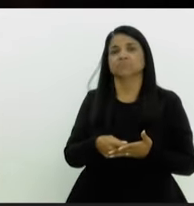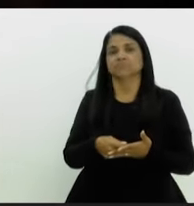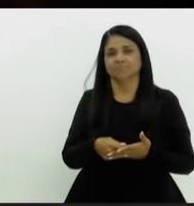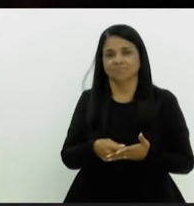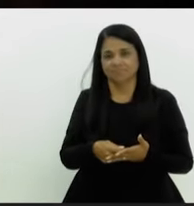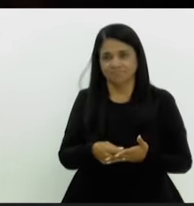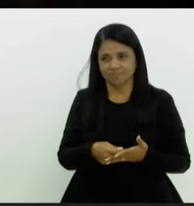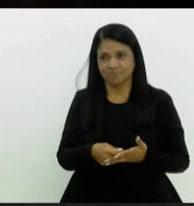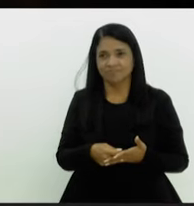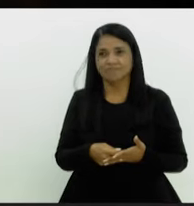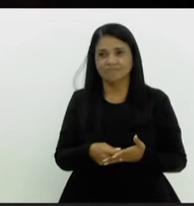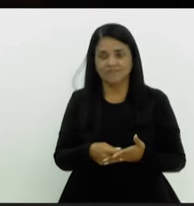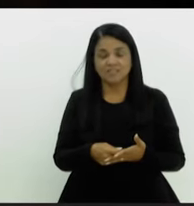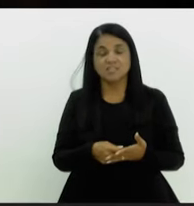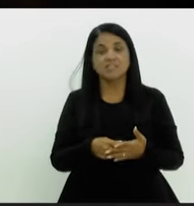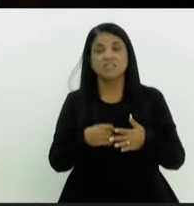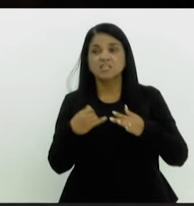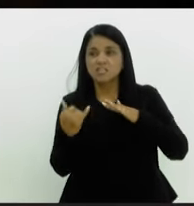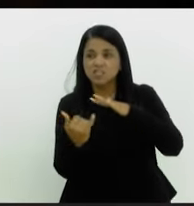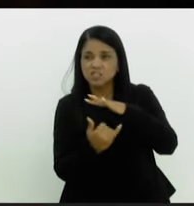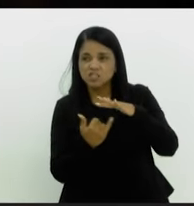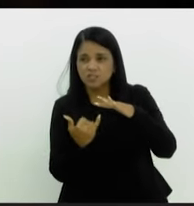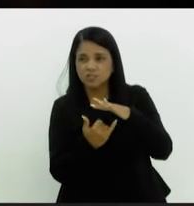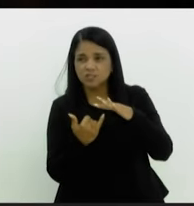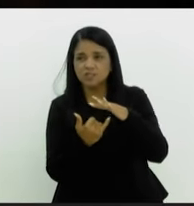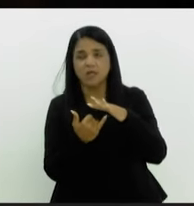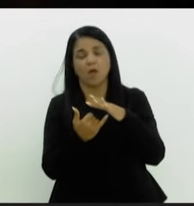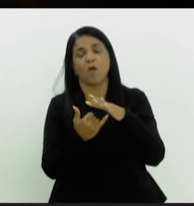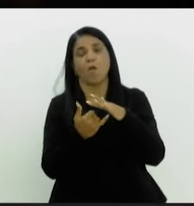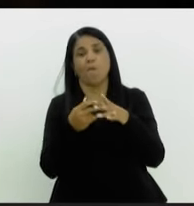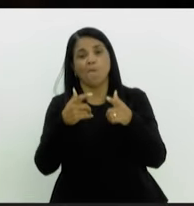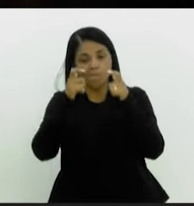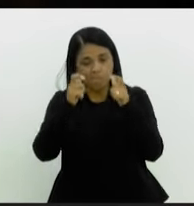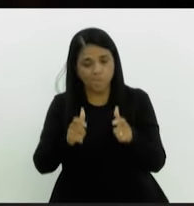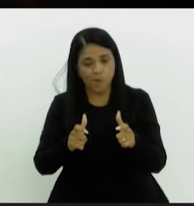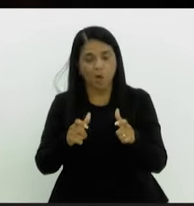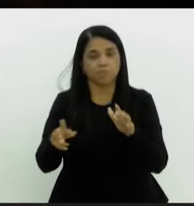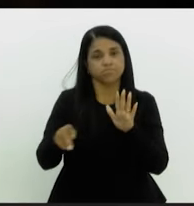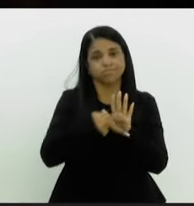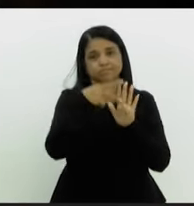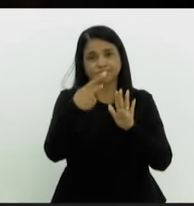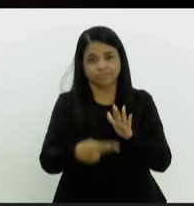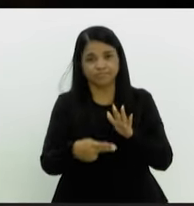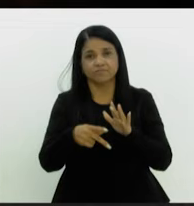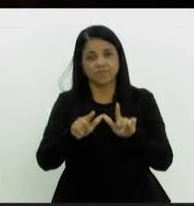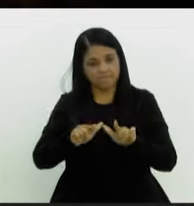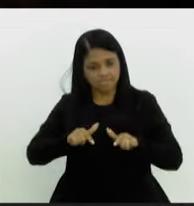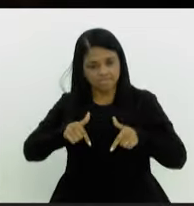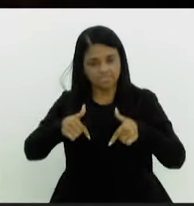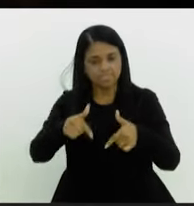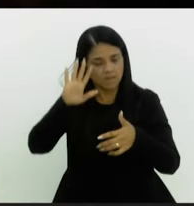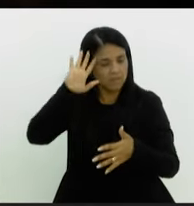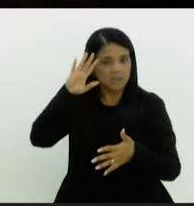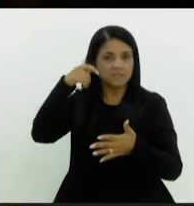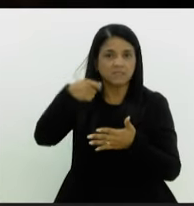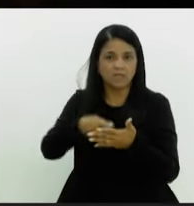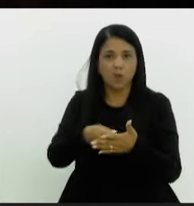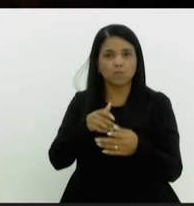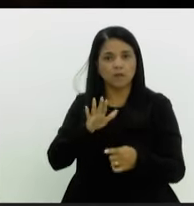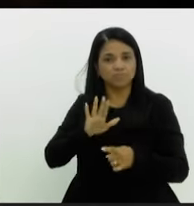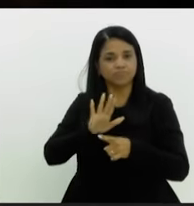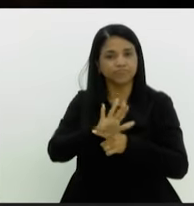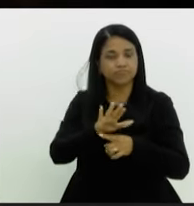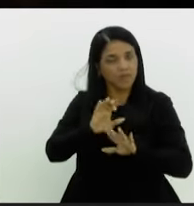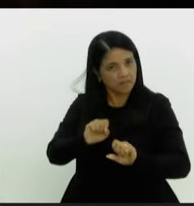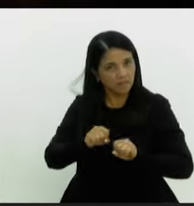lugar institucional reservado para ela para que ela possa tomar decisões a favor das mulheres é